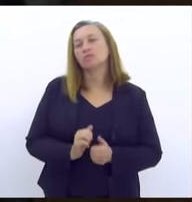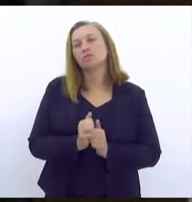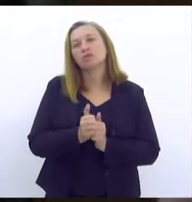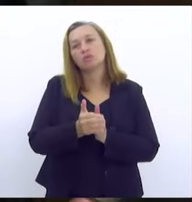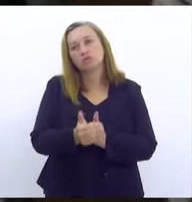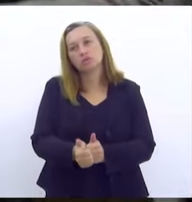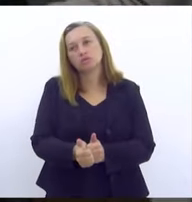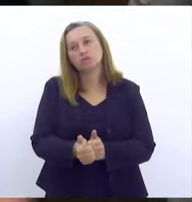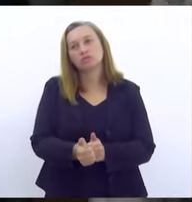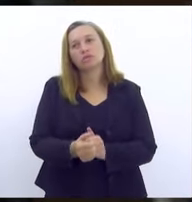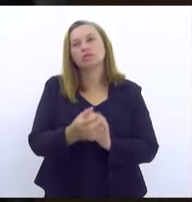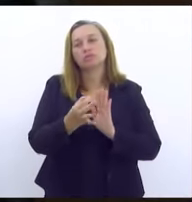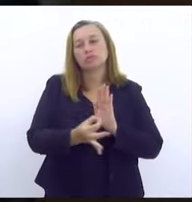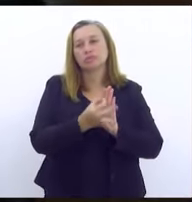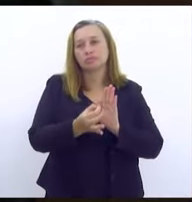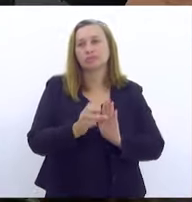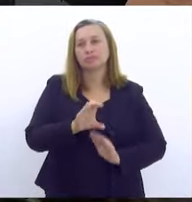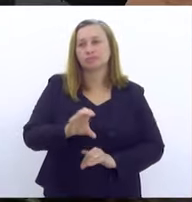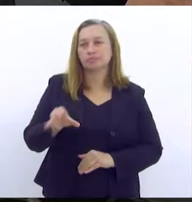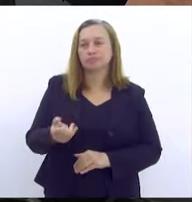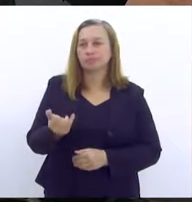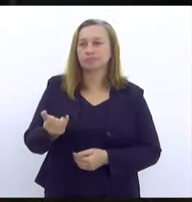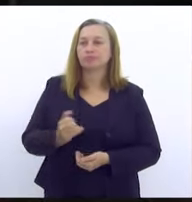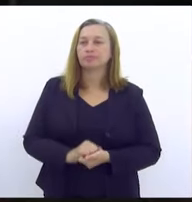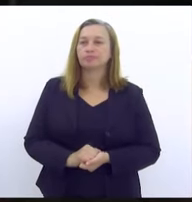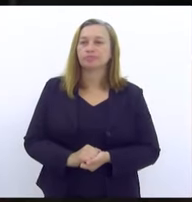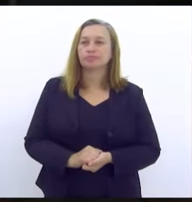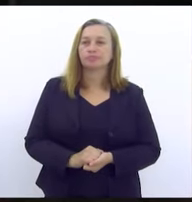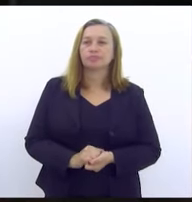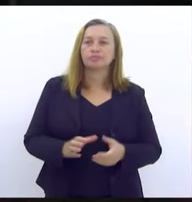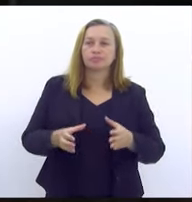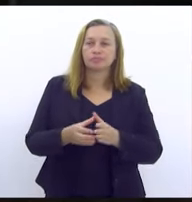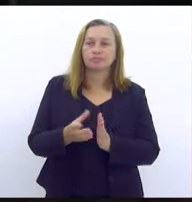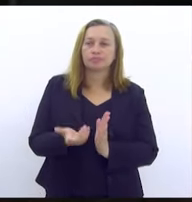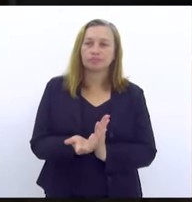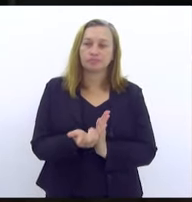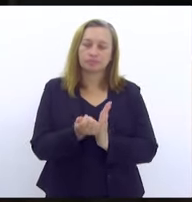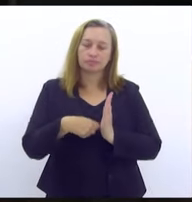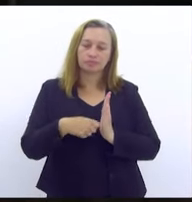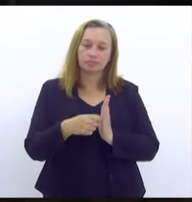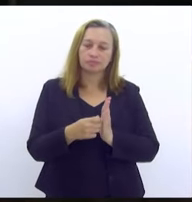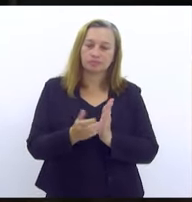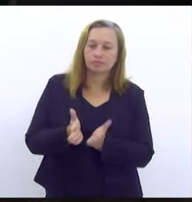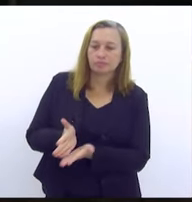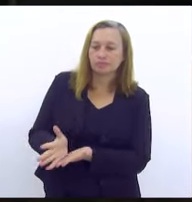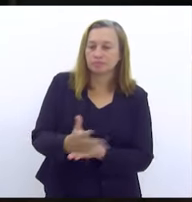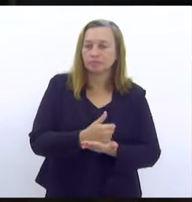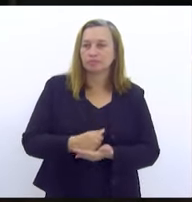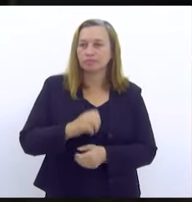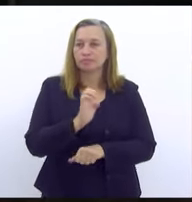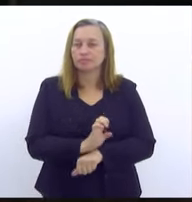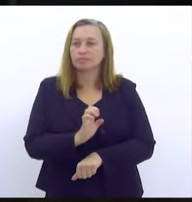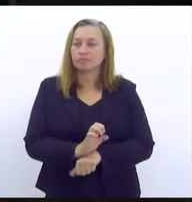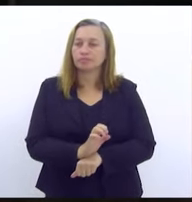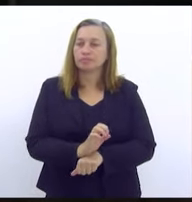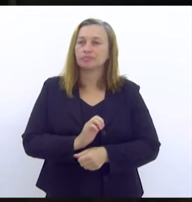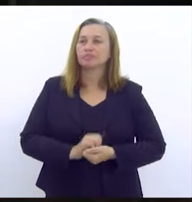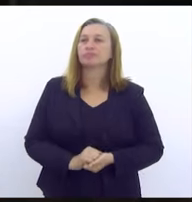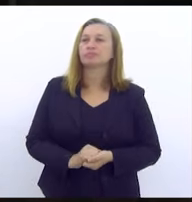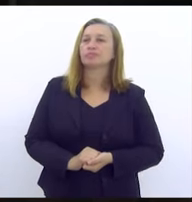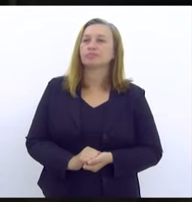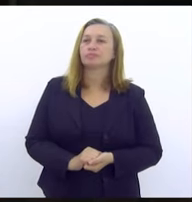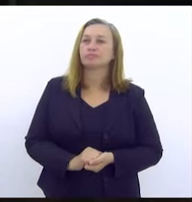acompanho o parecer da CCJ. Pela Comissão de Tributação, Controle da Arrecadação Estadual, Fiscalização dos Tributos